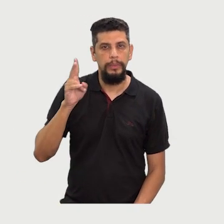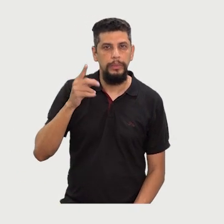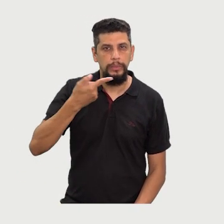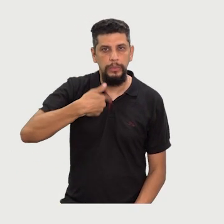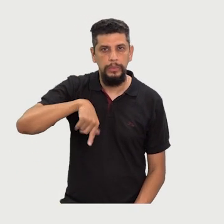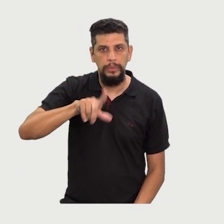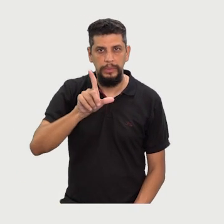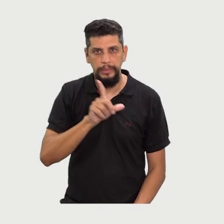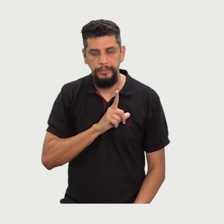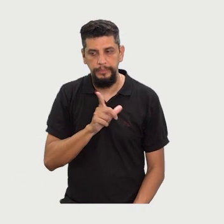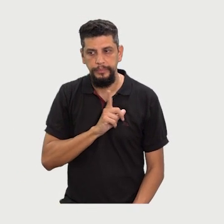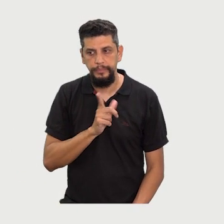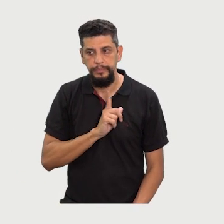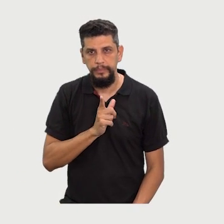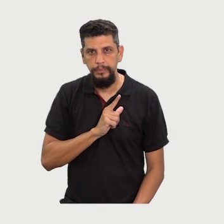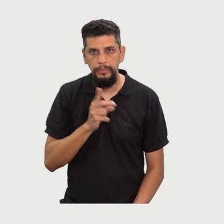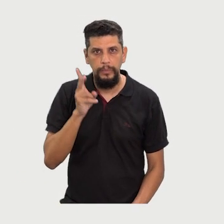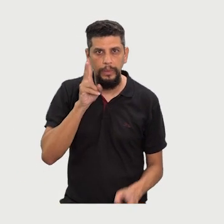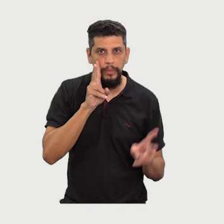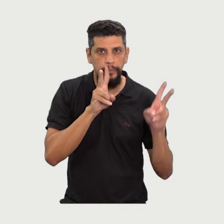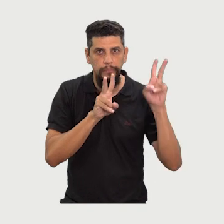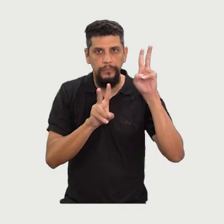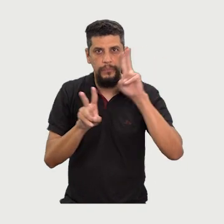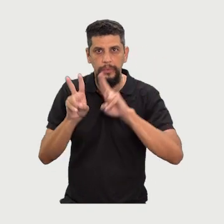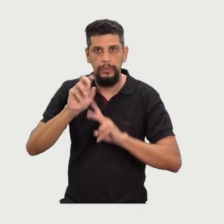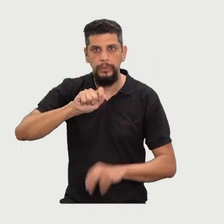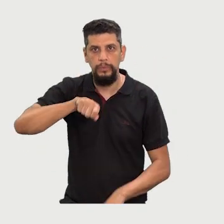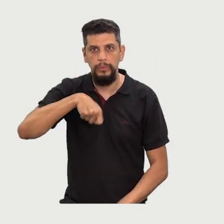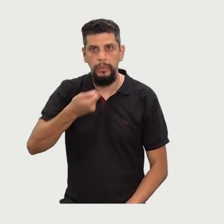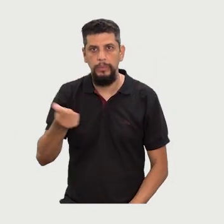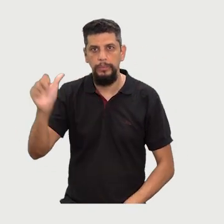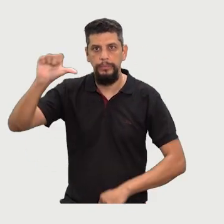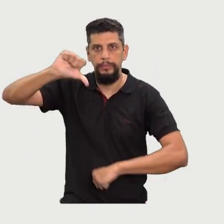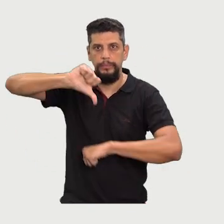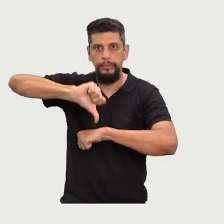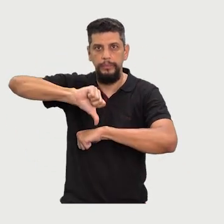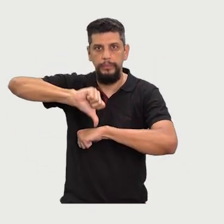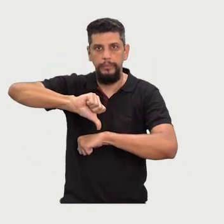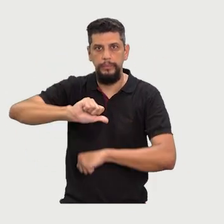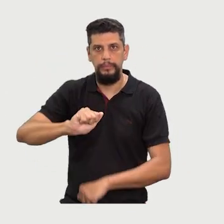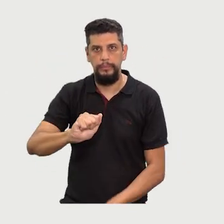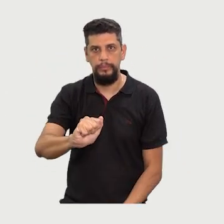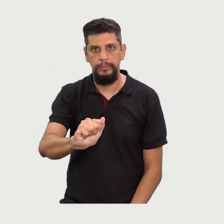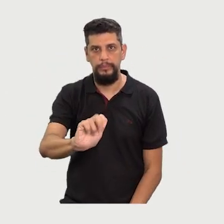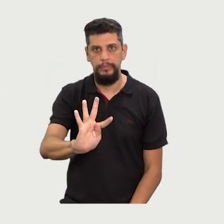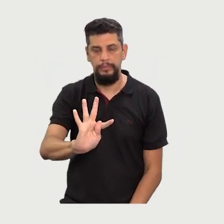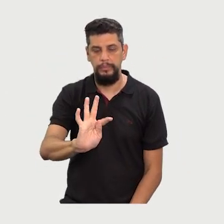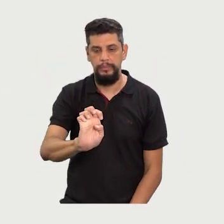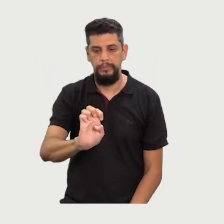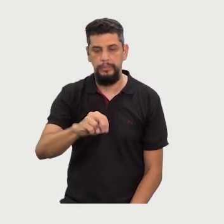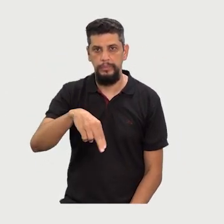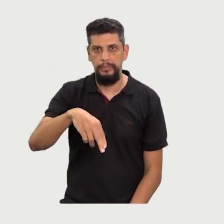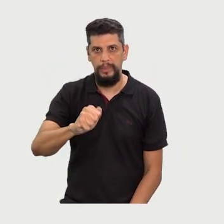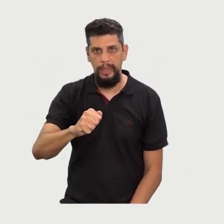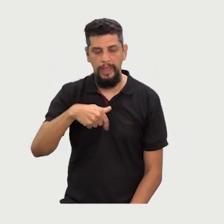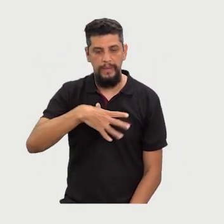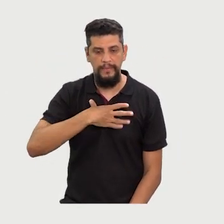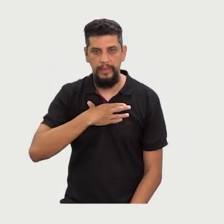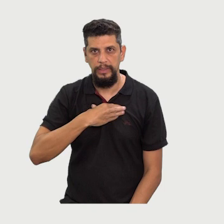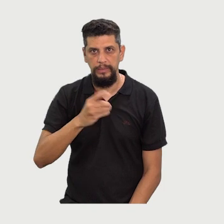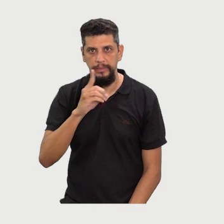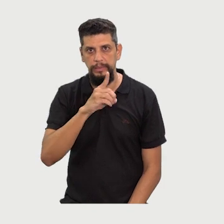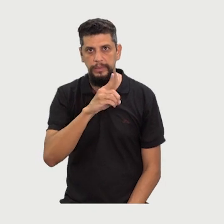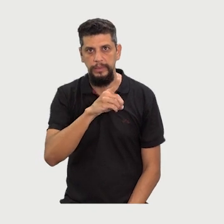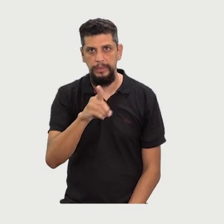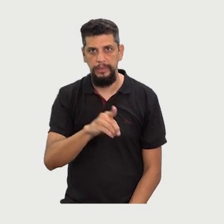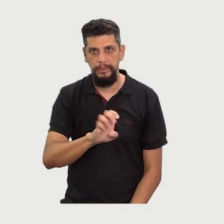nós termos essa visão sobre Atena. Atena, então, é simbolizada por essa deusa ali, né? Ela é a filha de Zeus, deusa